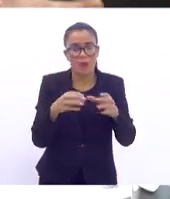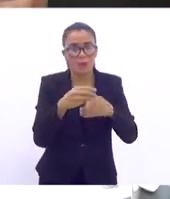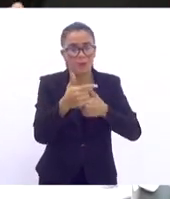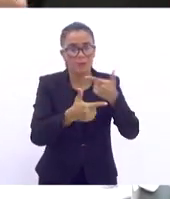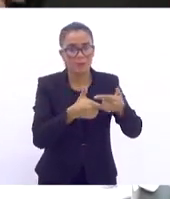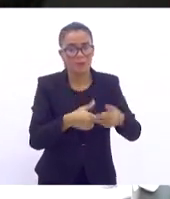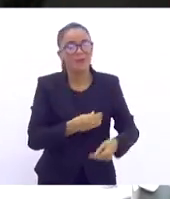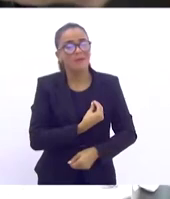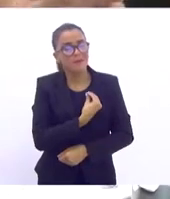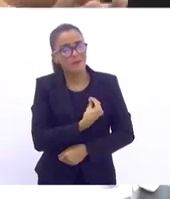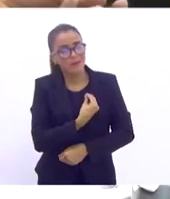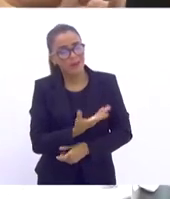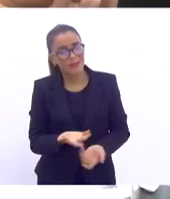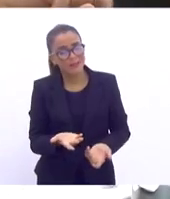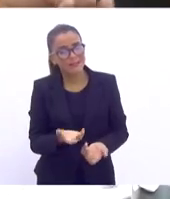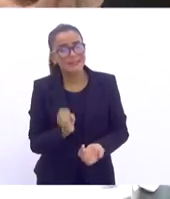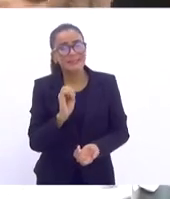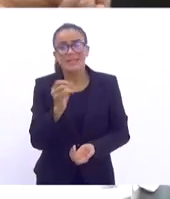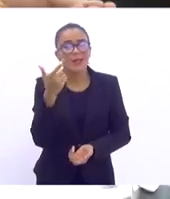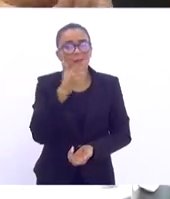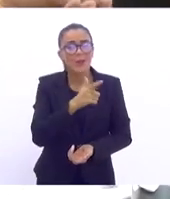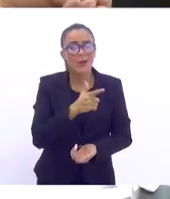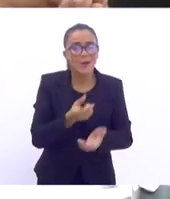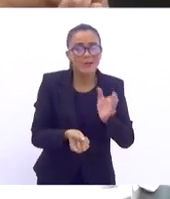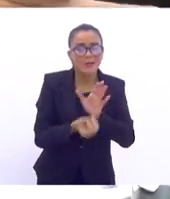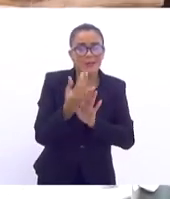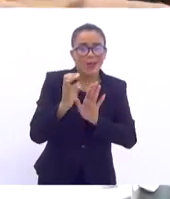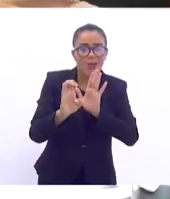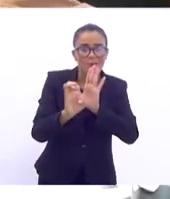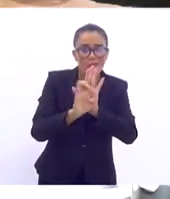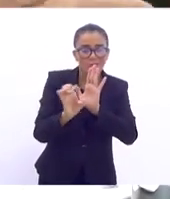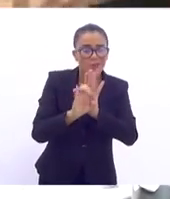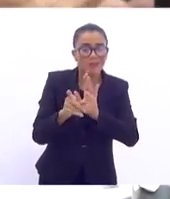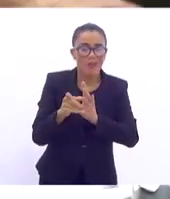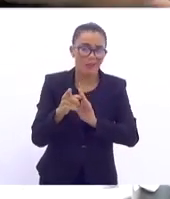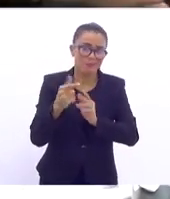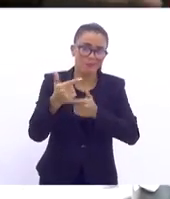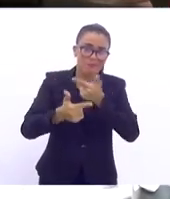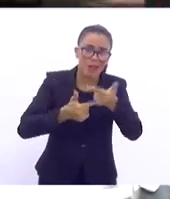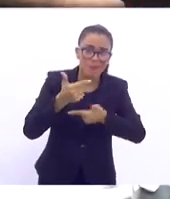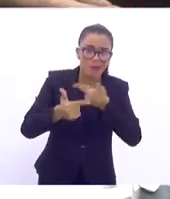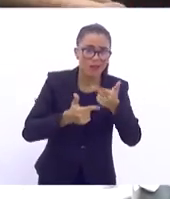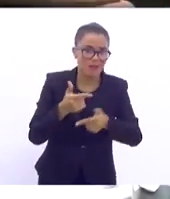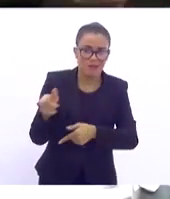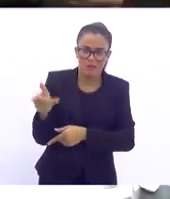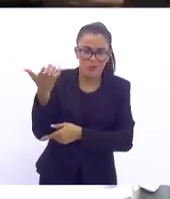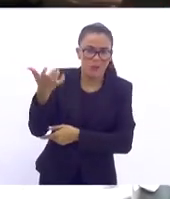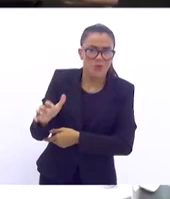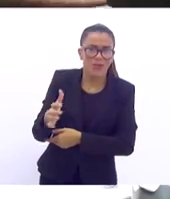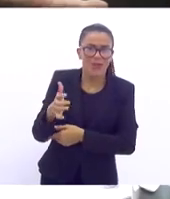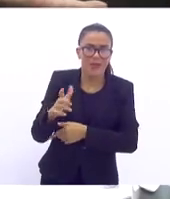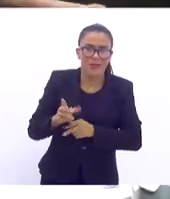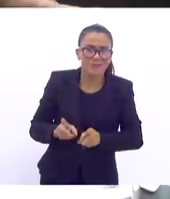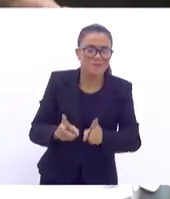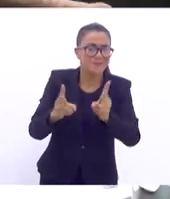se ela não consegue fazer um estatuto de funcionamento não quer funcionar